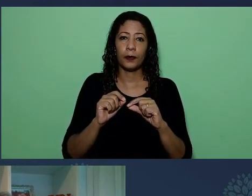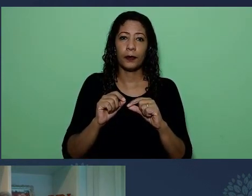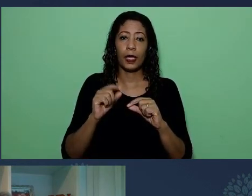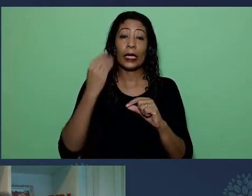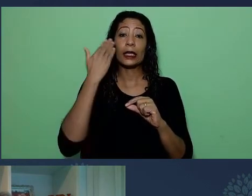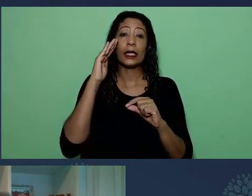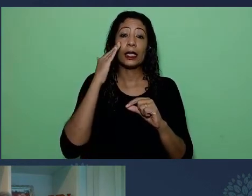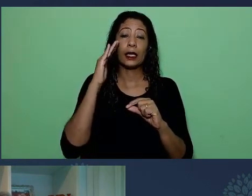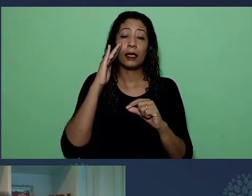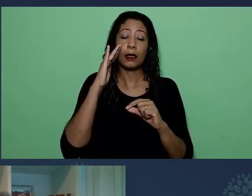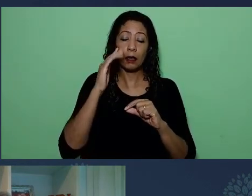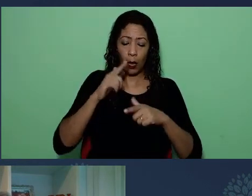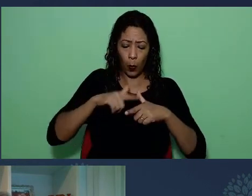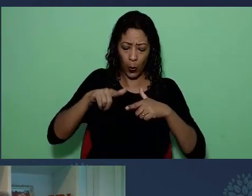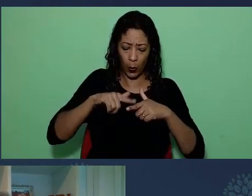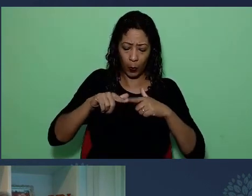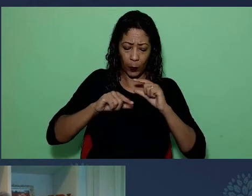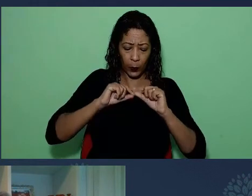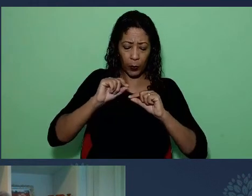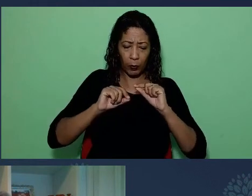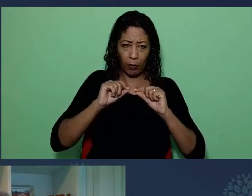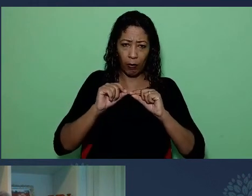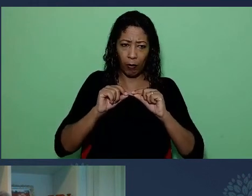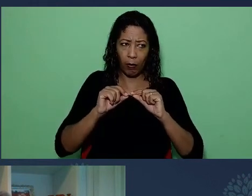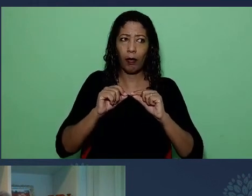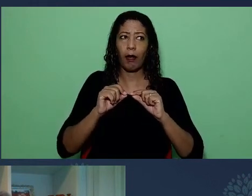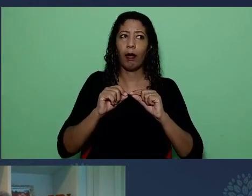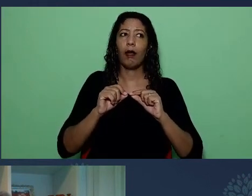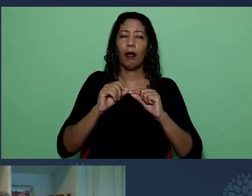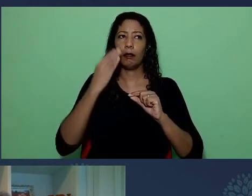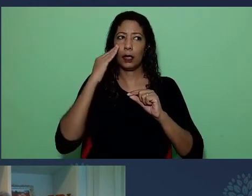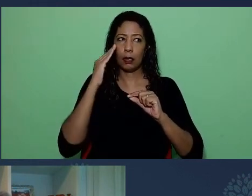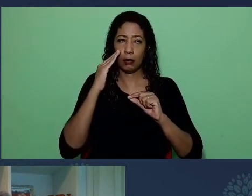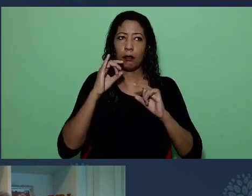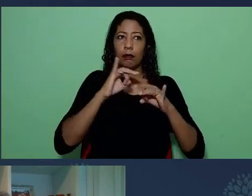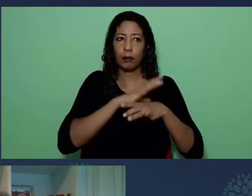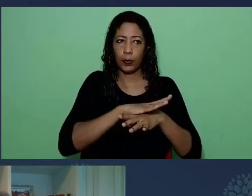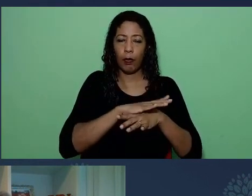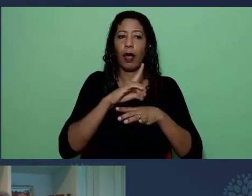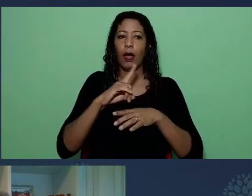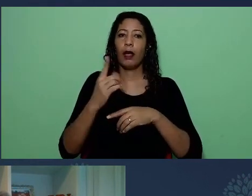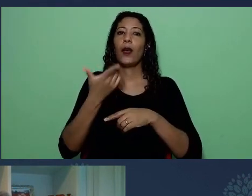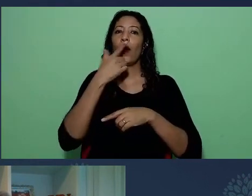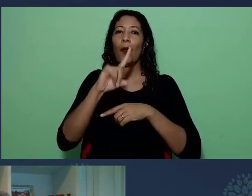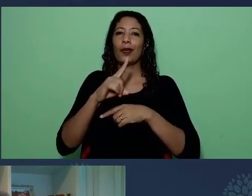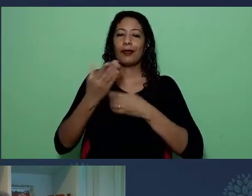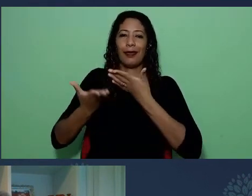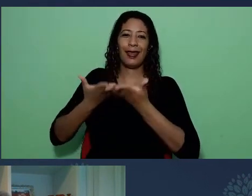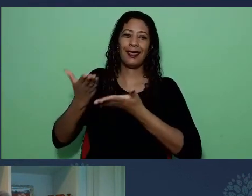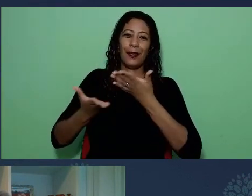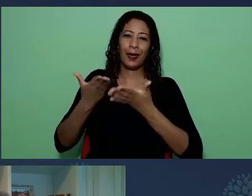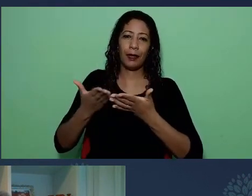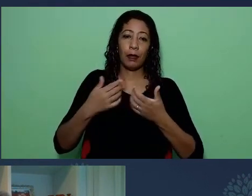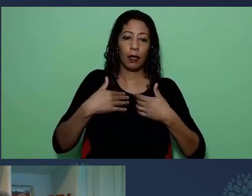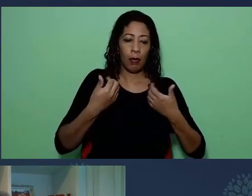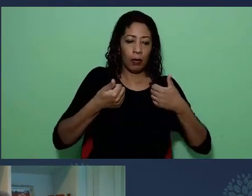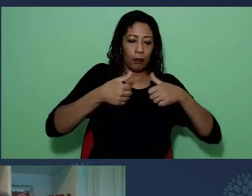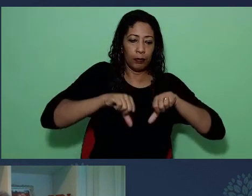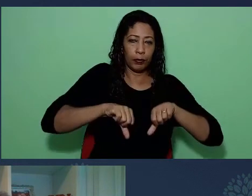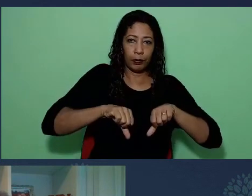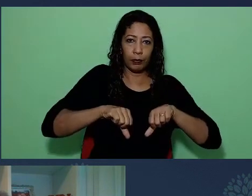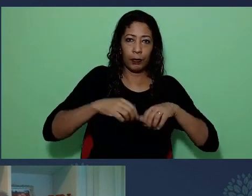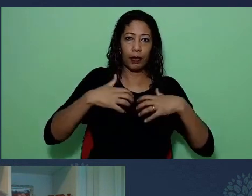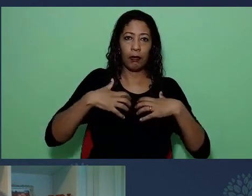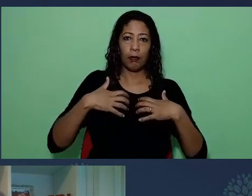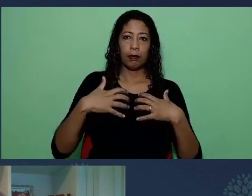entender qual é o problema para poder tratar. Então, nessa fase de crise, o que a gente tem é uma sobrecarga muscular e